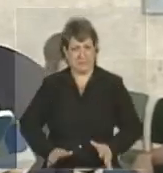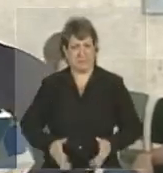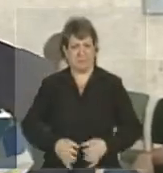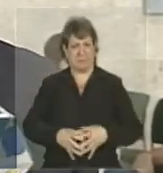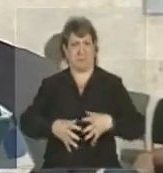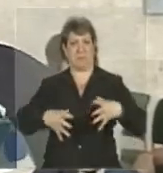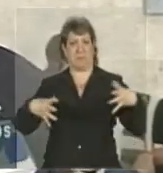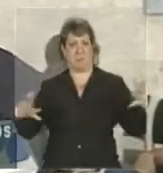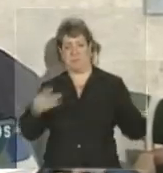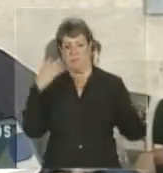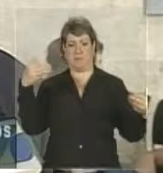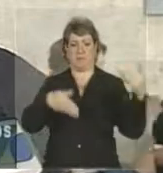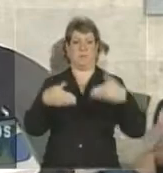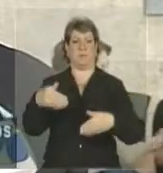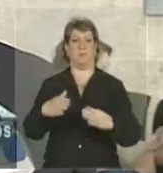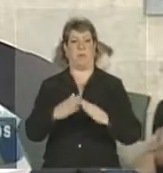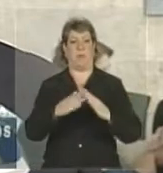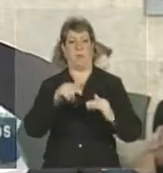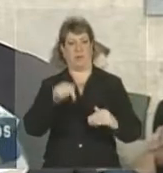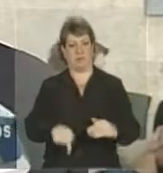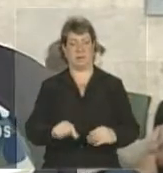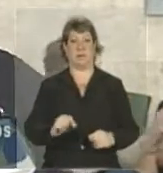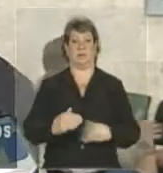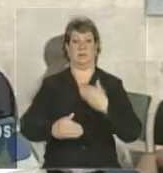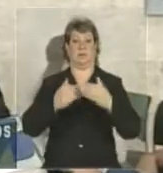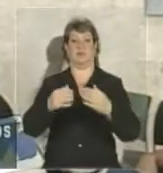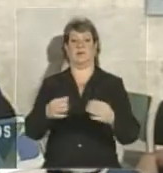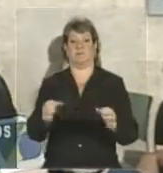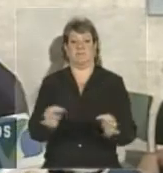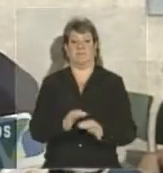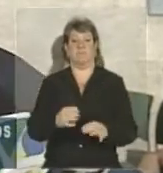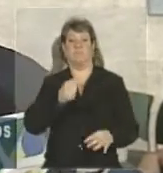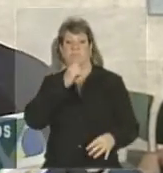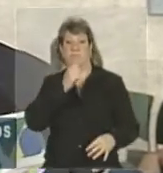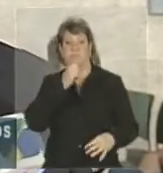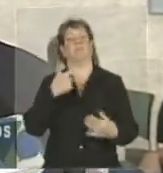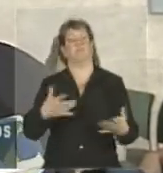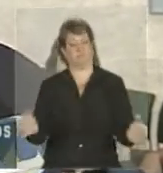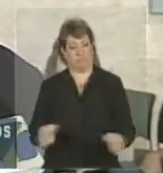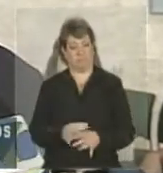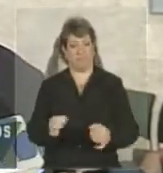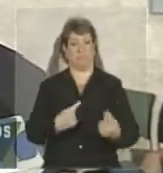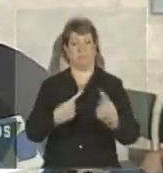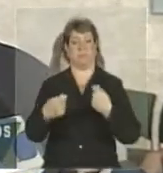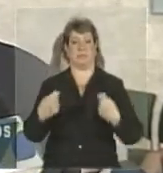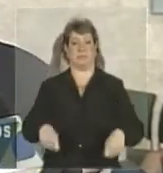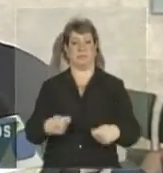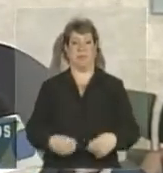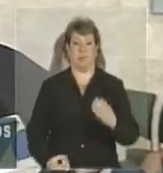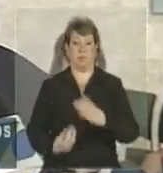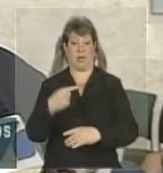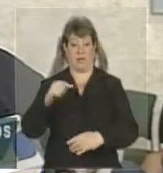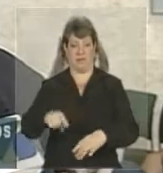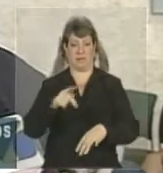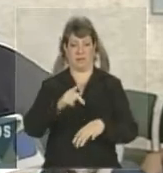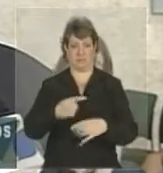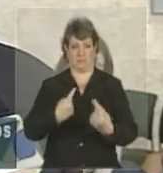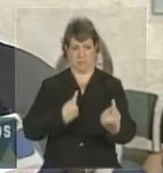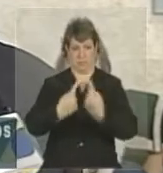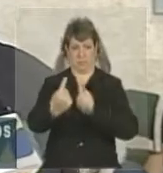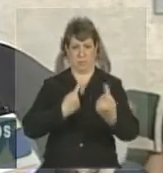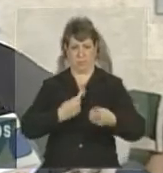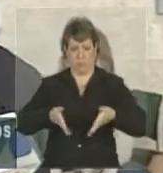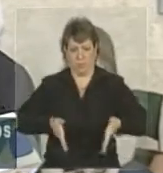para esse desenvolvimento todo que teve e vai ter. Com a implantação desses dois corredores, nós vamos